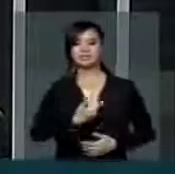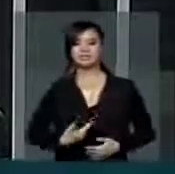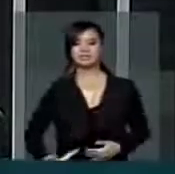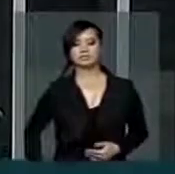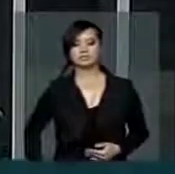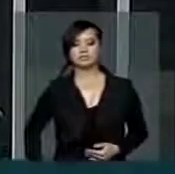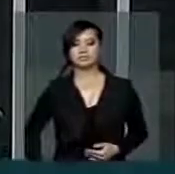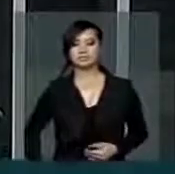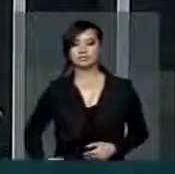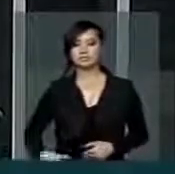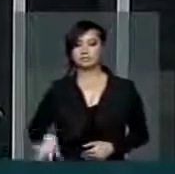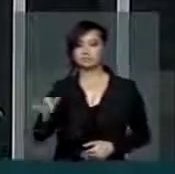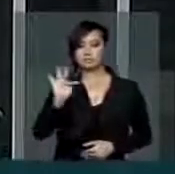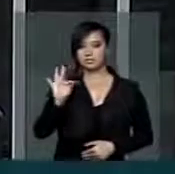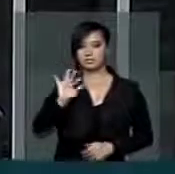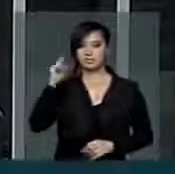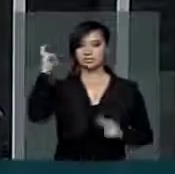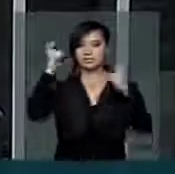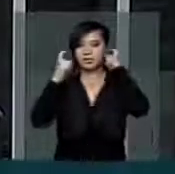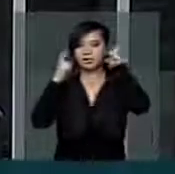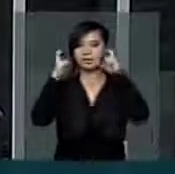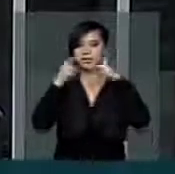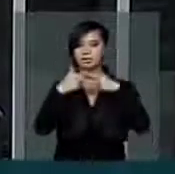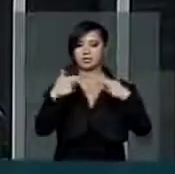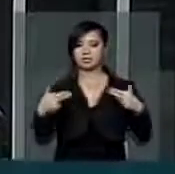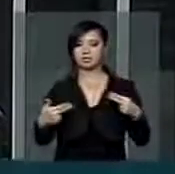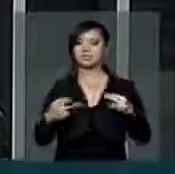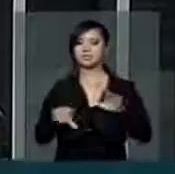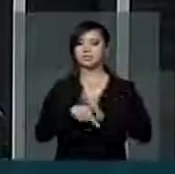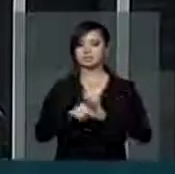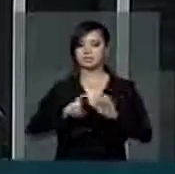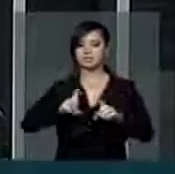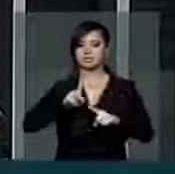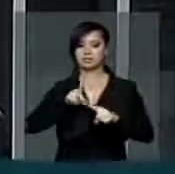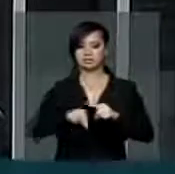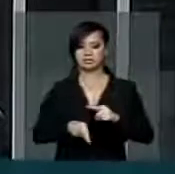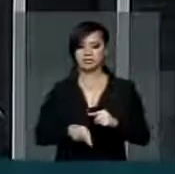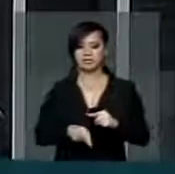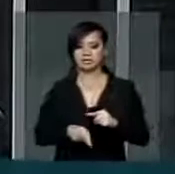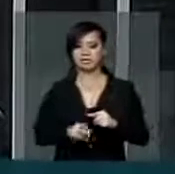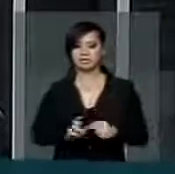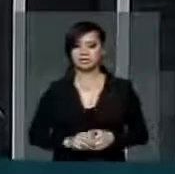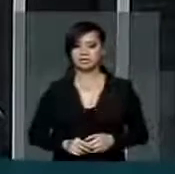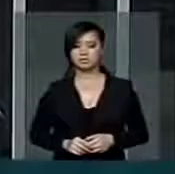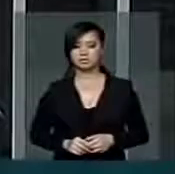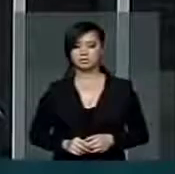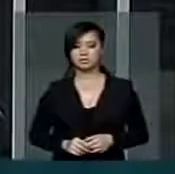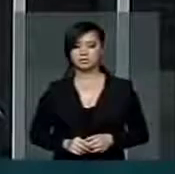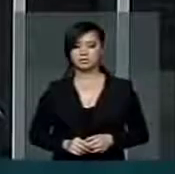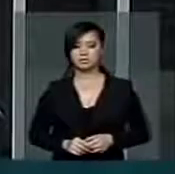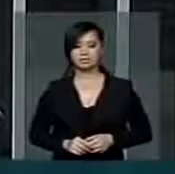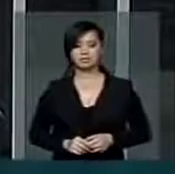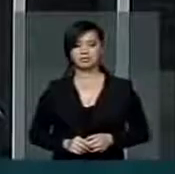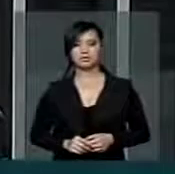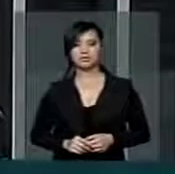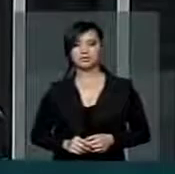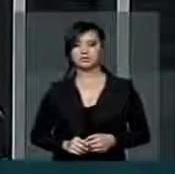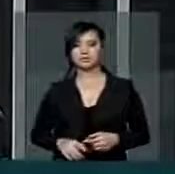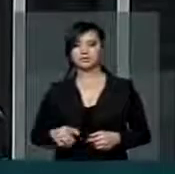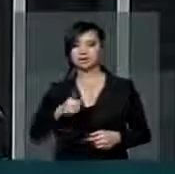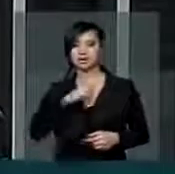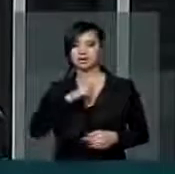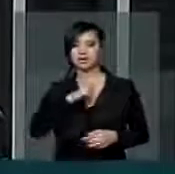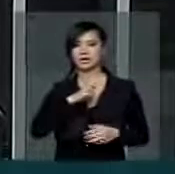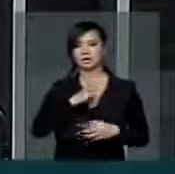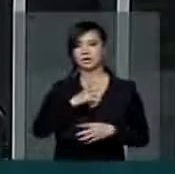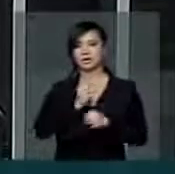dos vetos antigos. Alguns deles, como o fim do fator previdenciário, poderiam causar um grande impacto nas contas públicas. Na